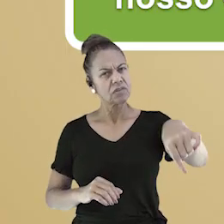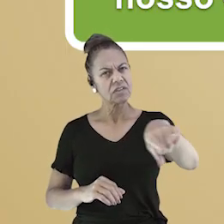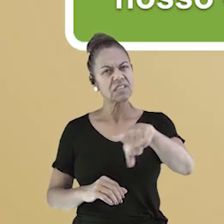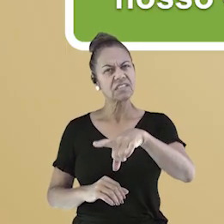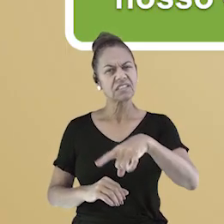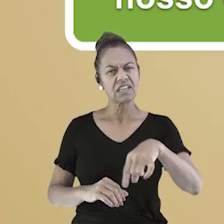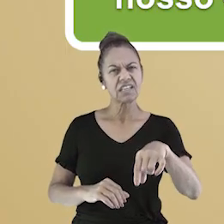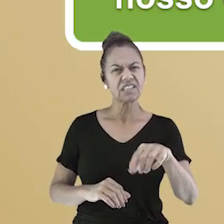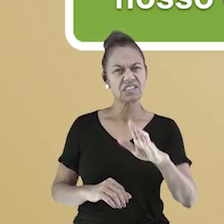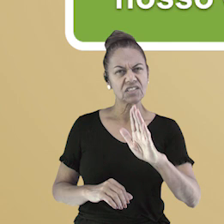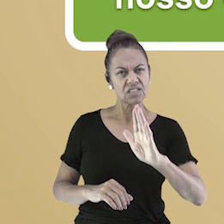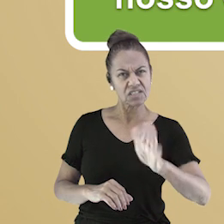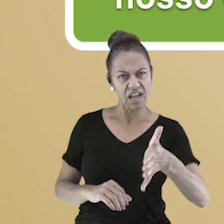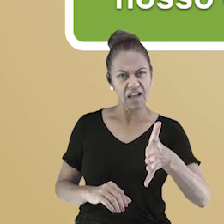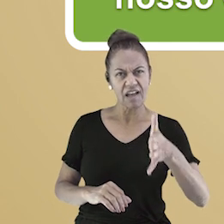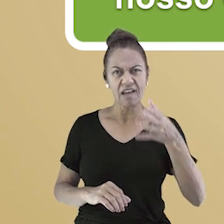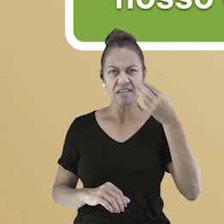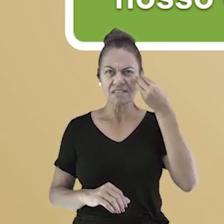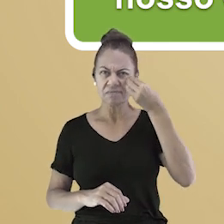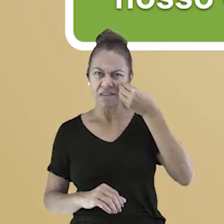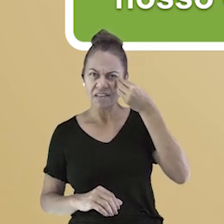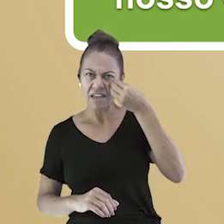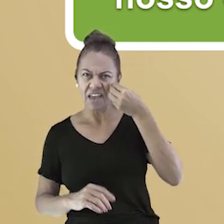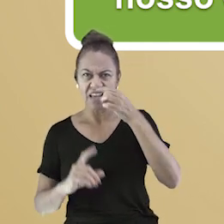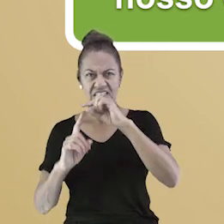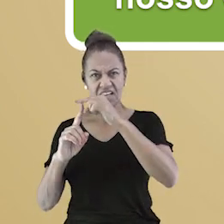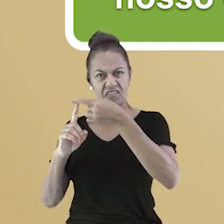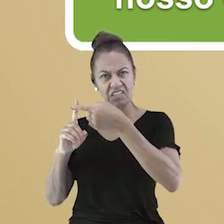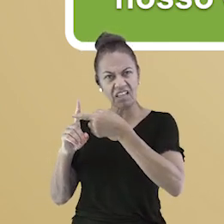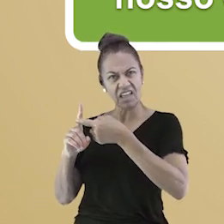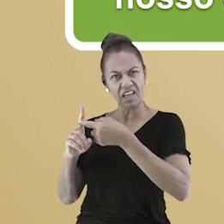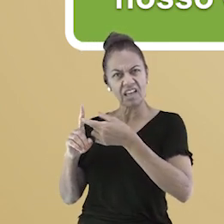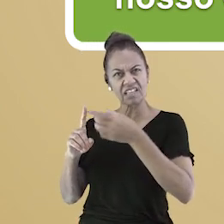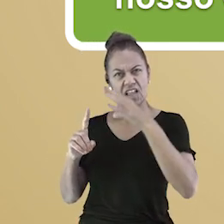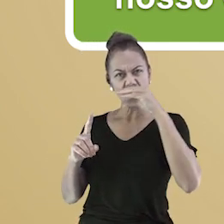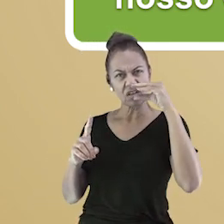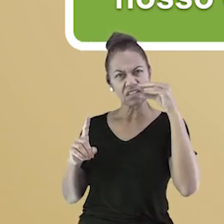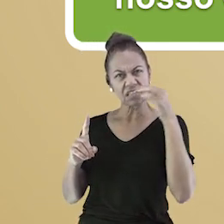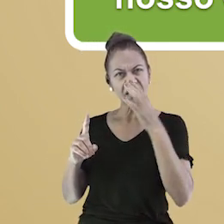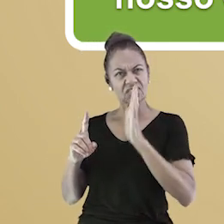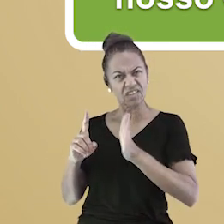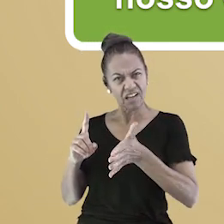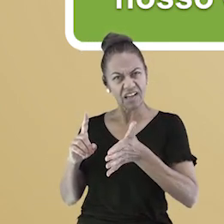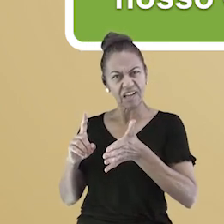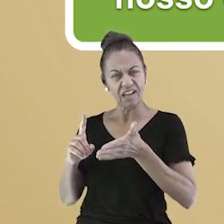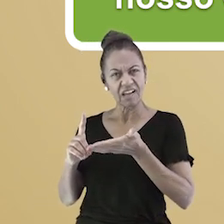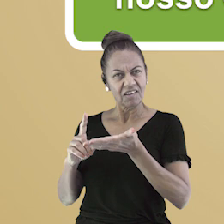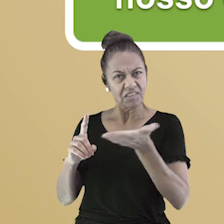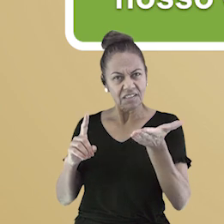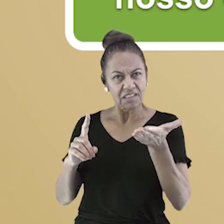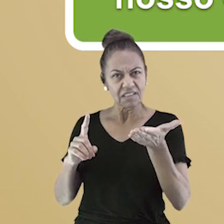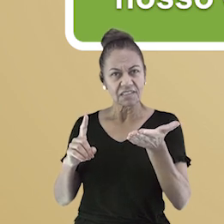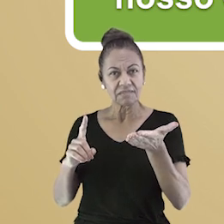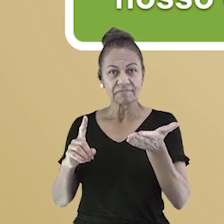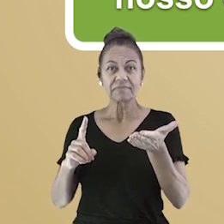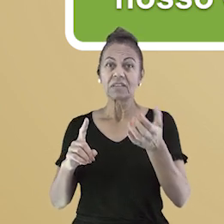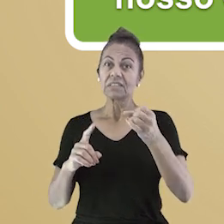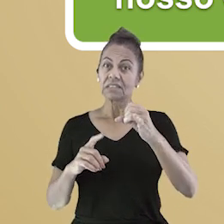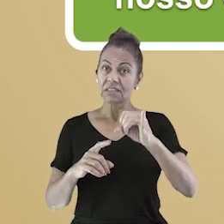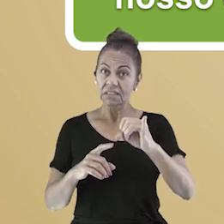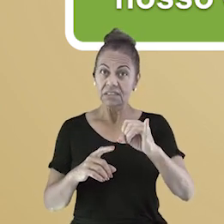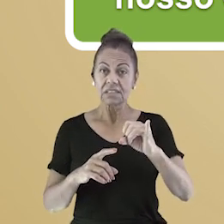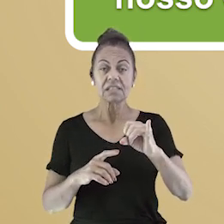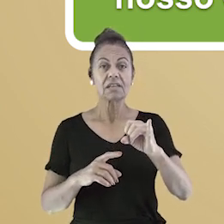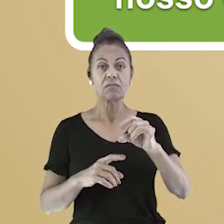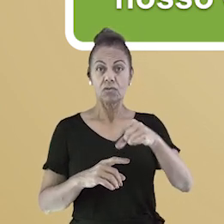pergunta, né? Você viveu ou está vivendo uma situação como a que trouxemos na aula? Compartilhe com a gente, por vídeo ou por escrito,